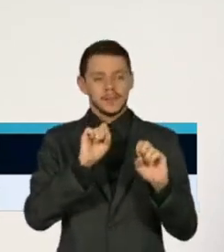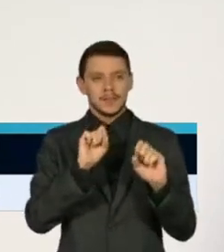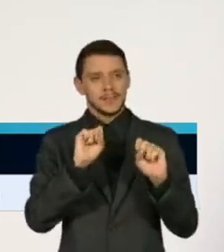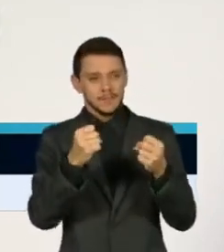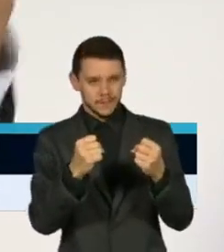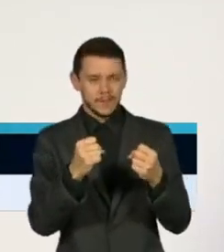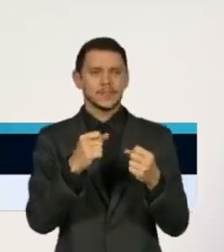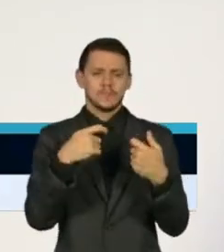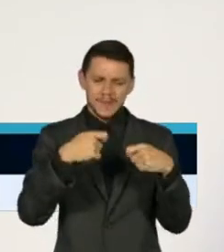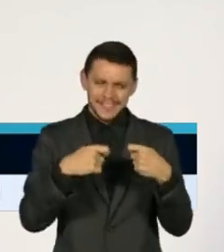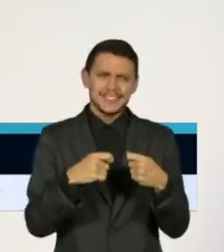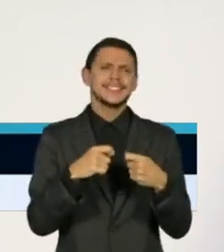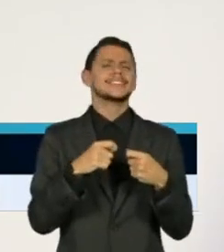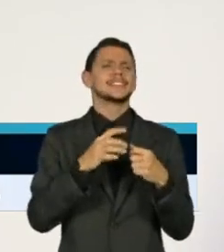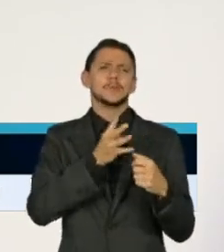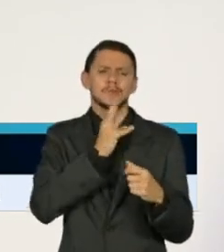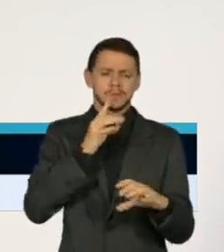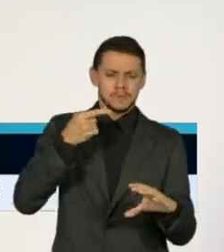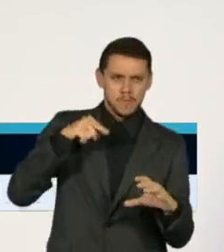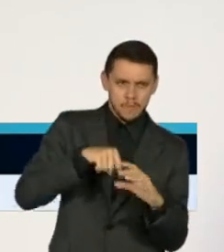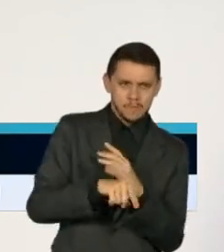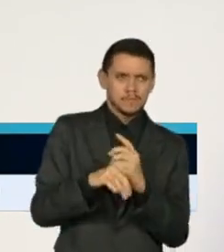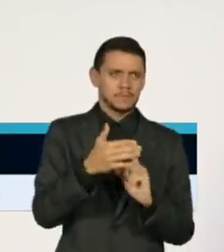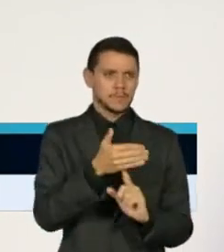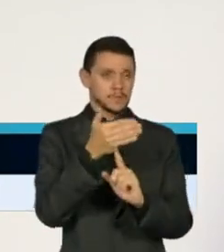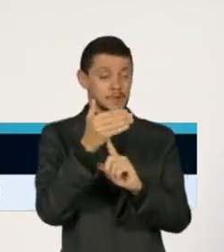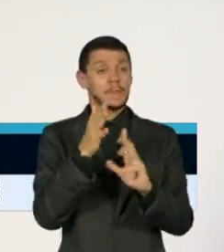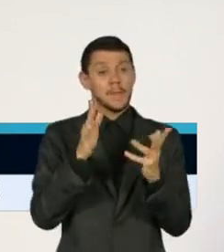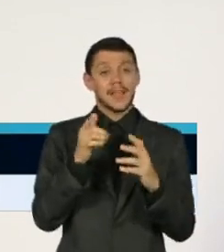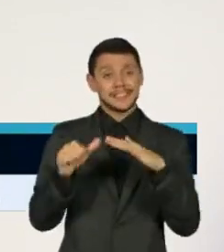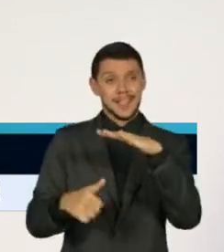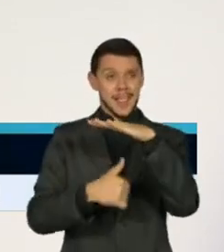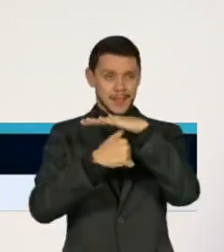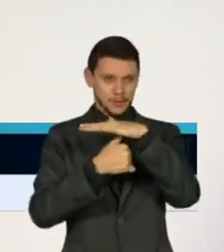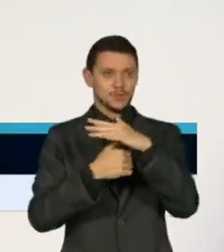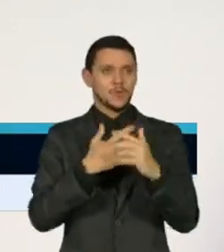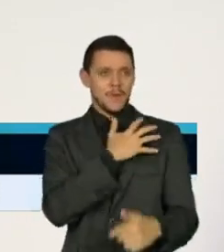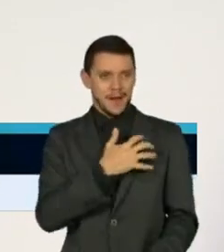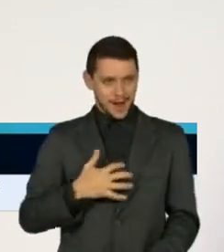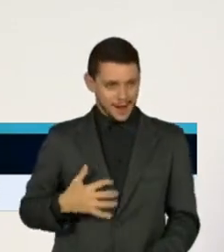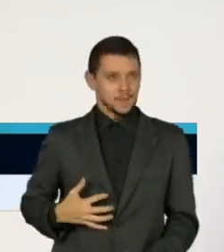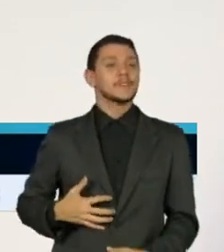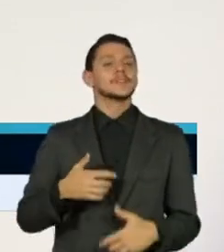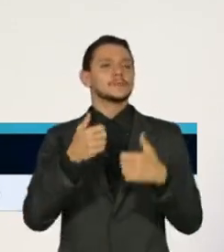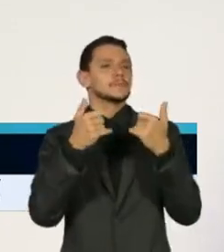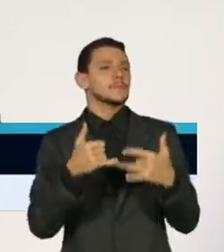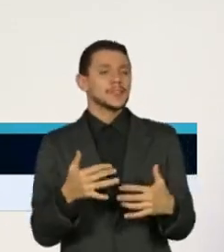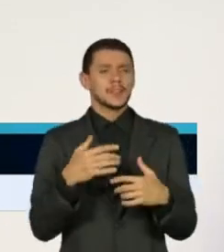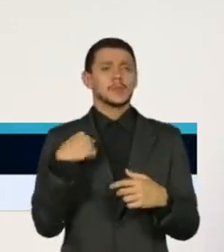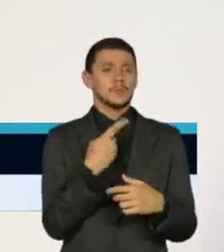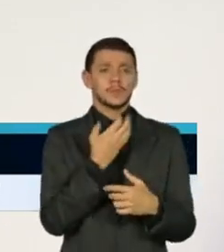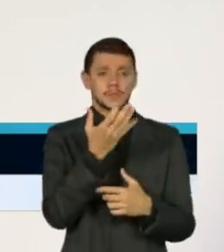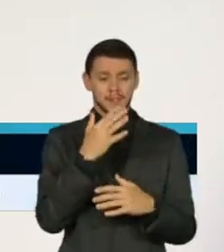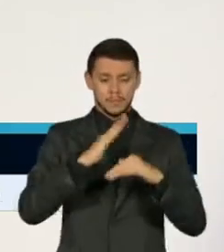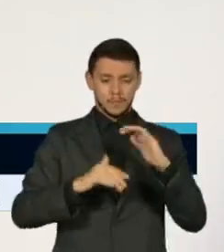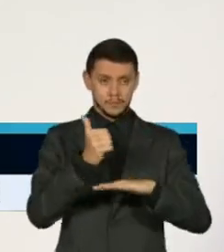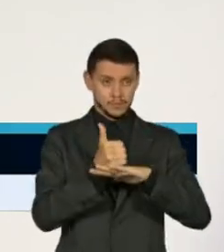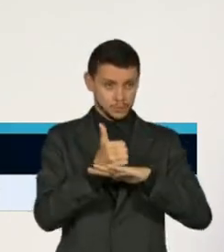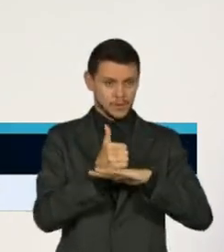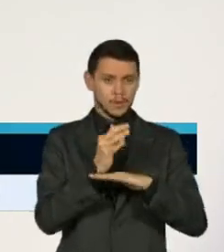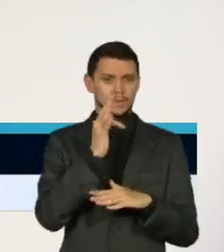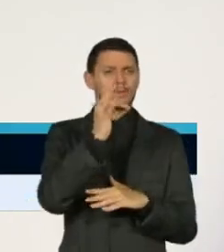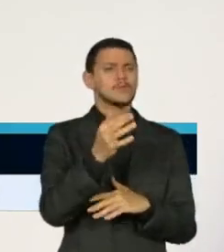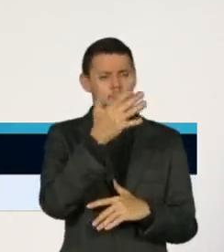formação pesada em tecnologia e tal. E o reitor de Harvard falou, olha, a gente quer, e o profissional do futuro, seguramente é alguém que tem que